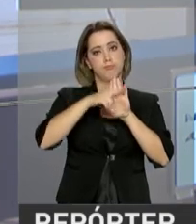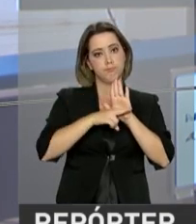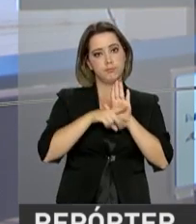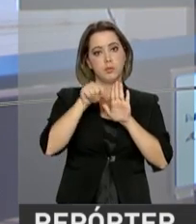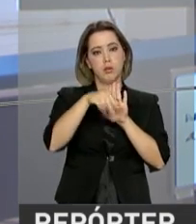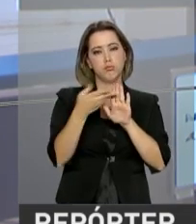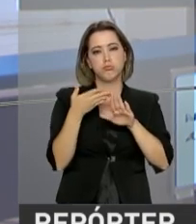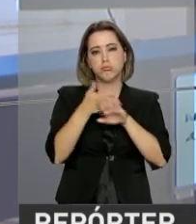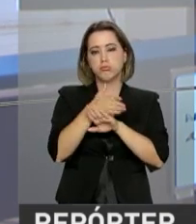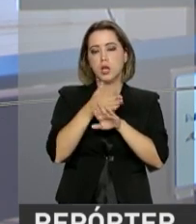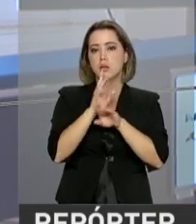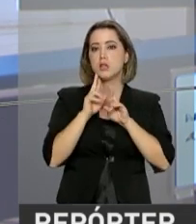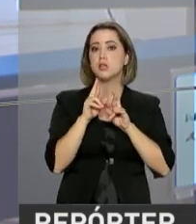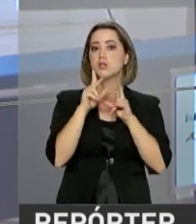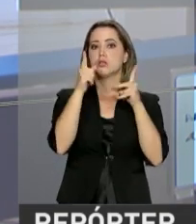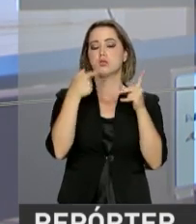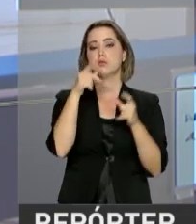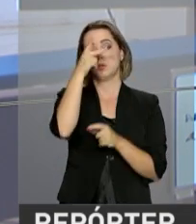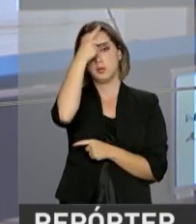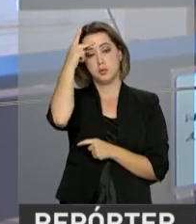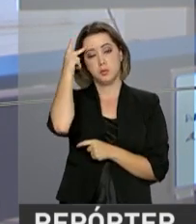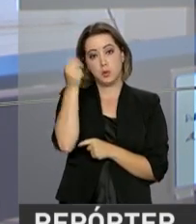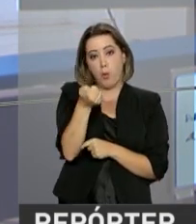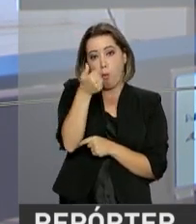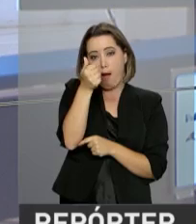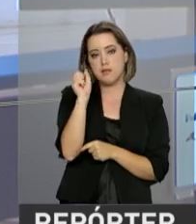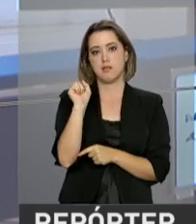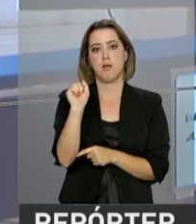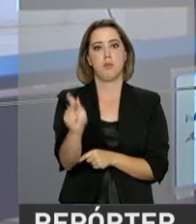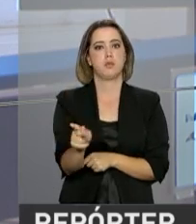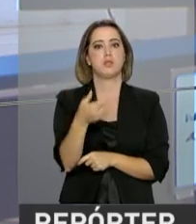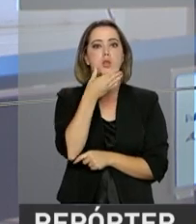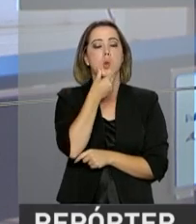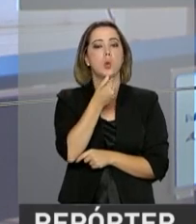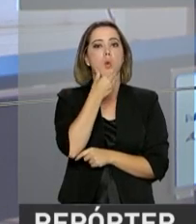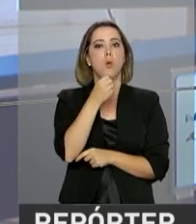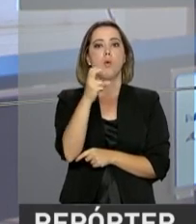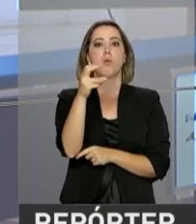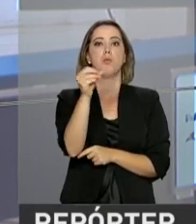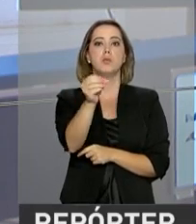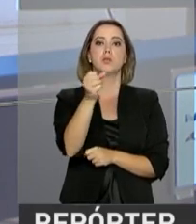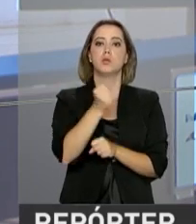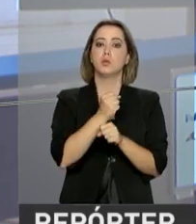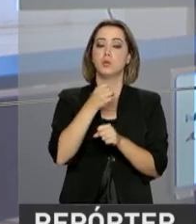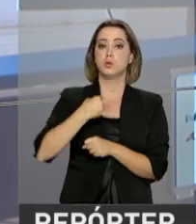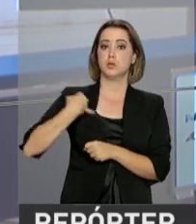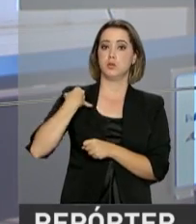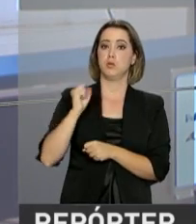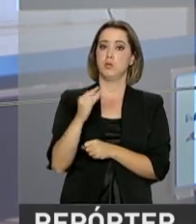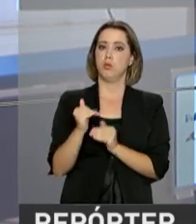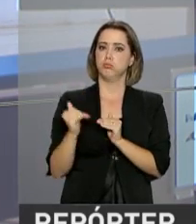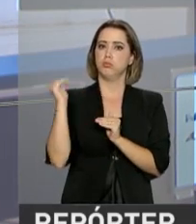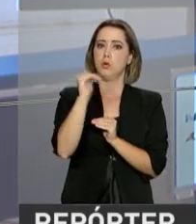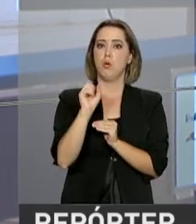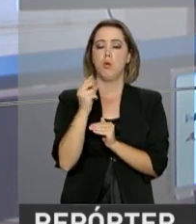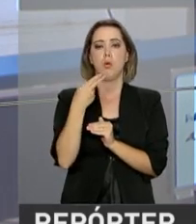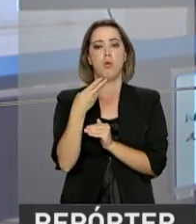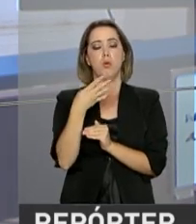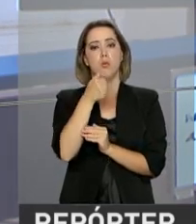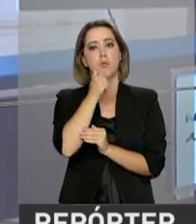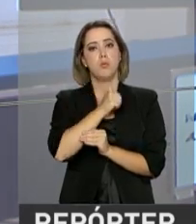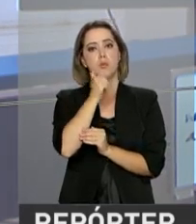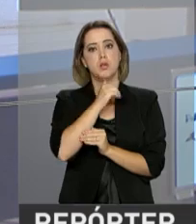forma de acesso diferente para a aposentadoria. São homens com 50 anos de idade ou mais e mulheres a partir de